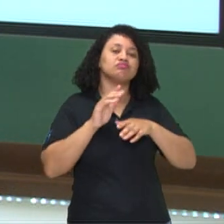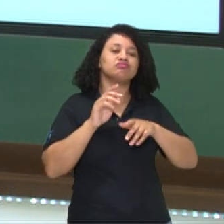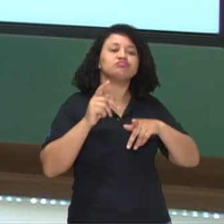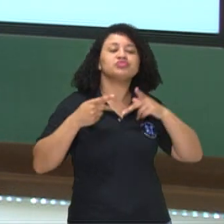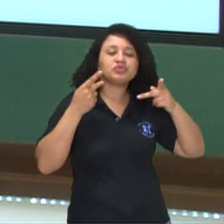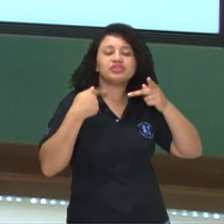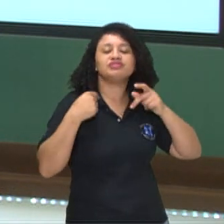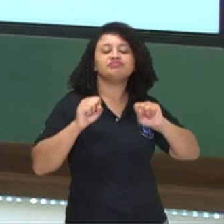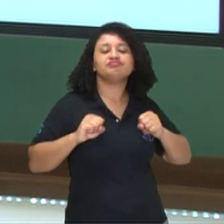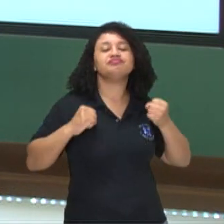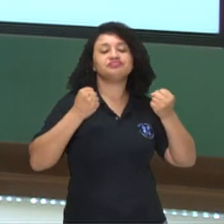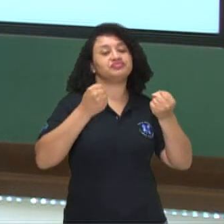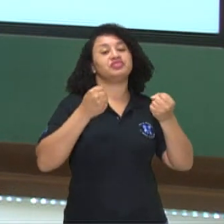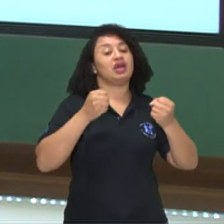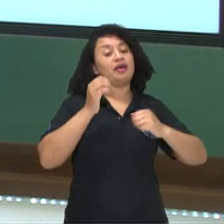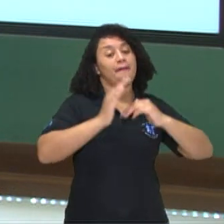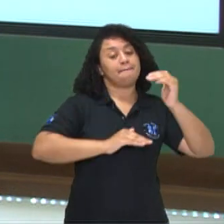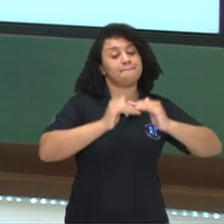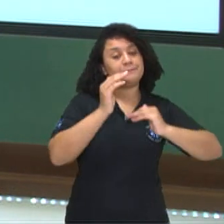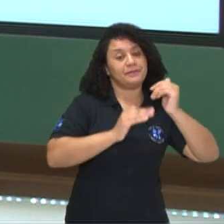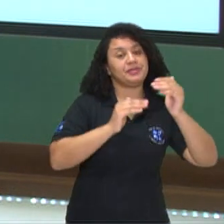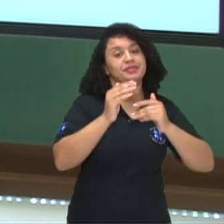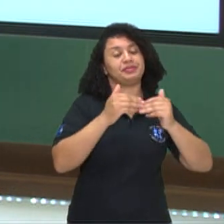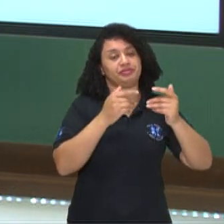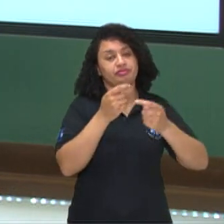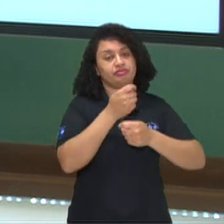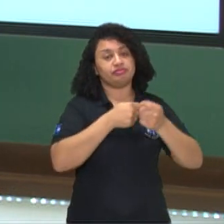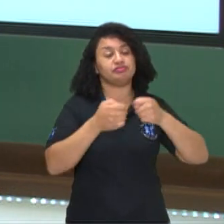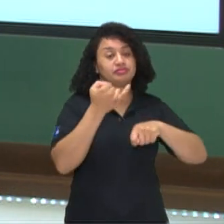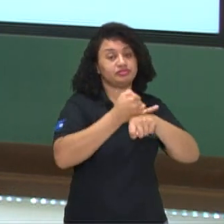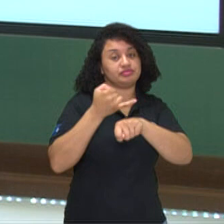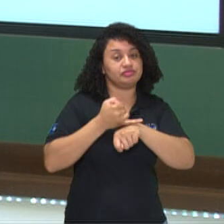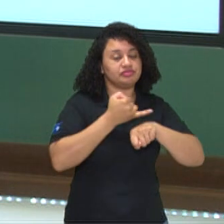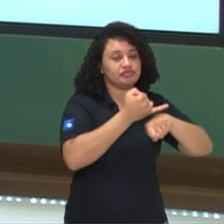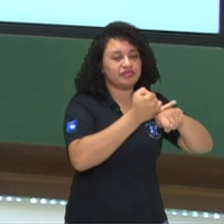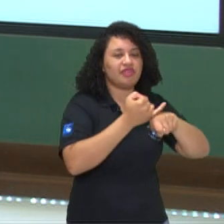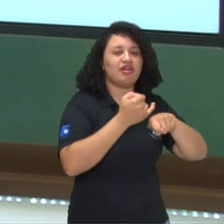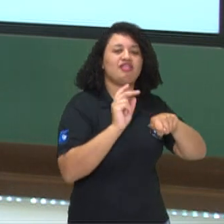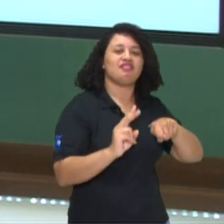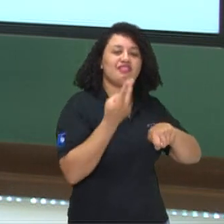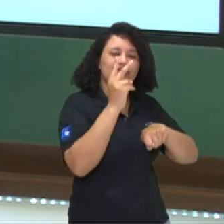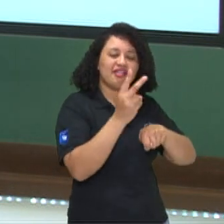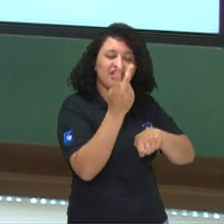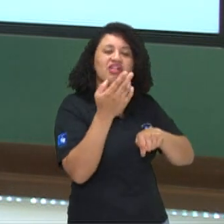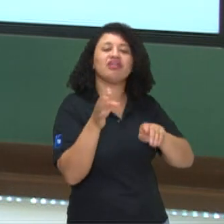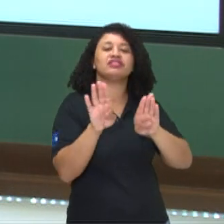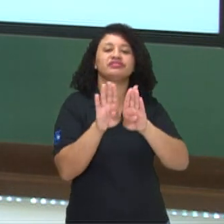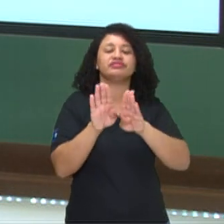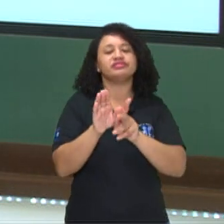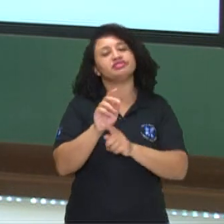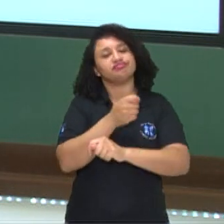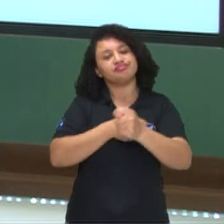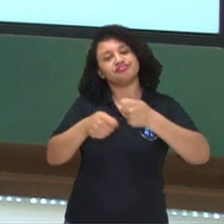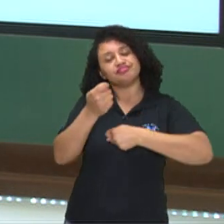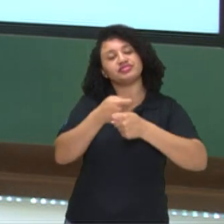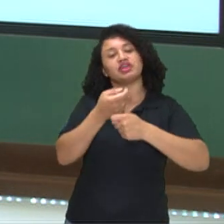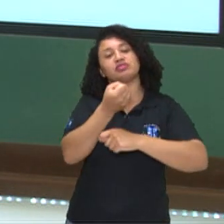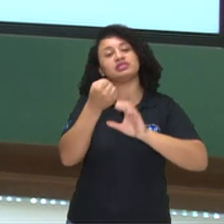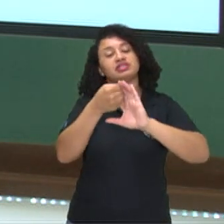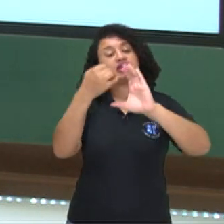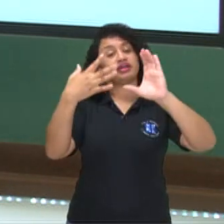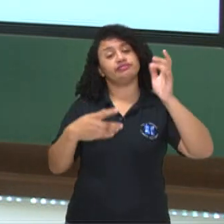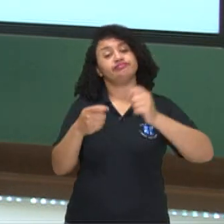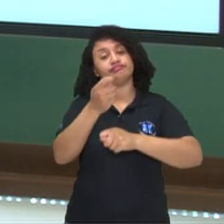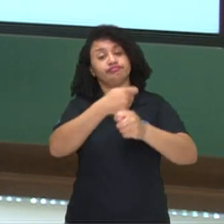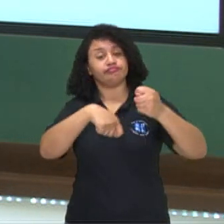defender, além das práticas, né, de metalismo, balança comercial favorável, vai defender aí outras características,